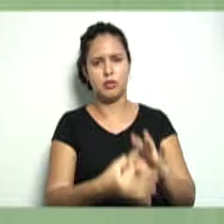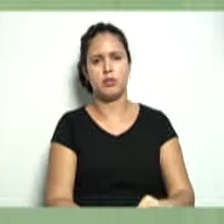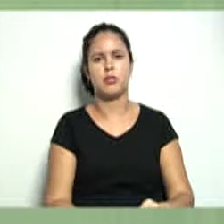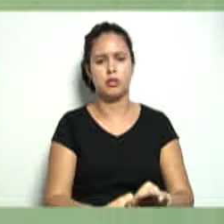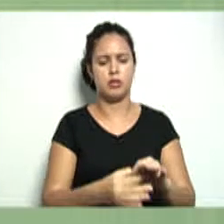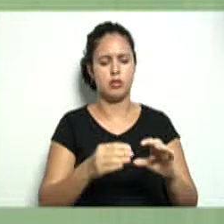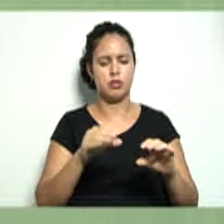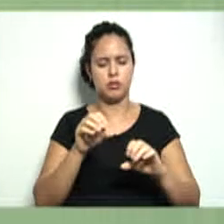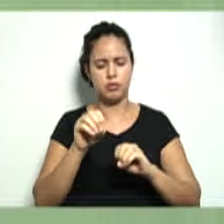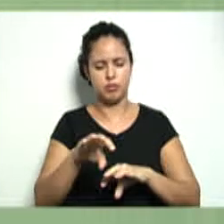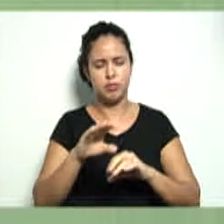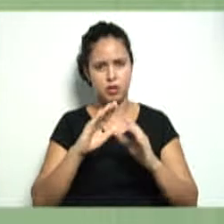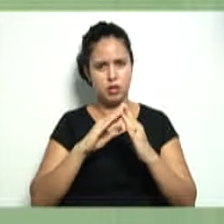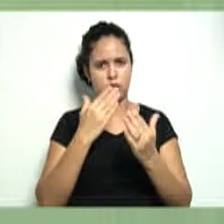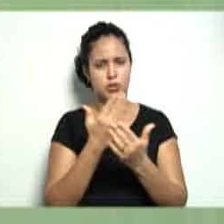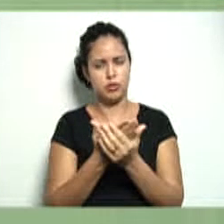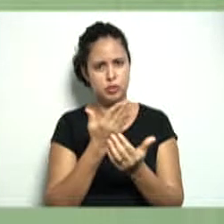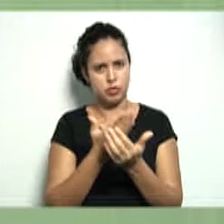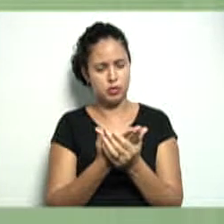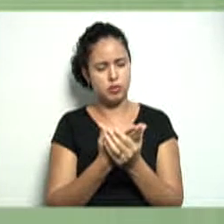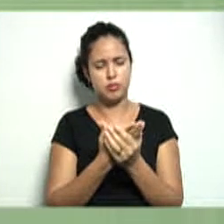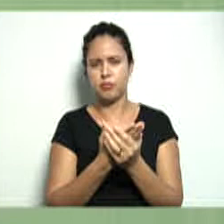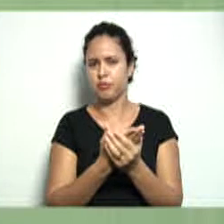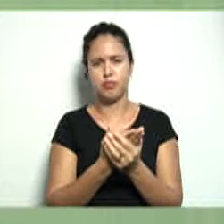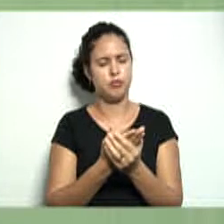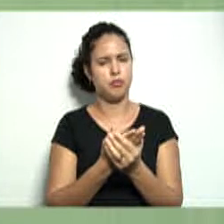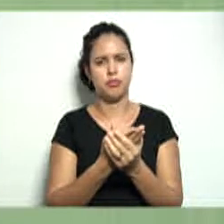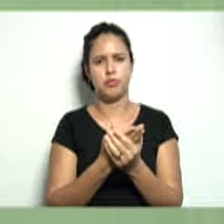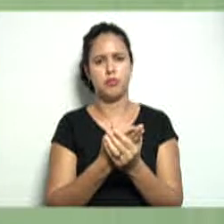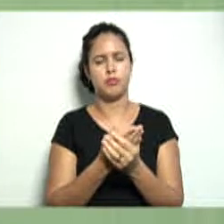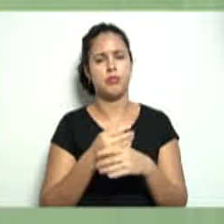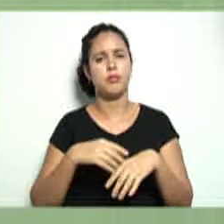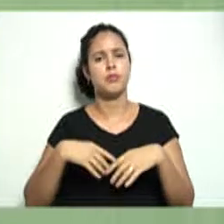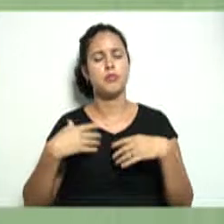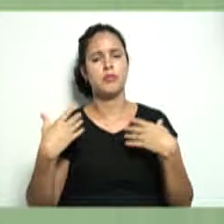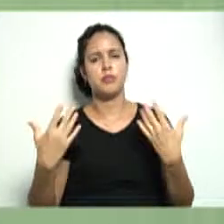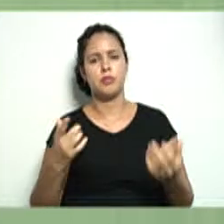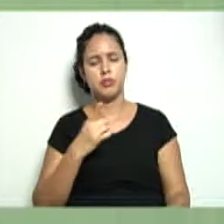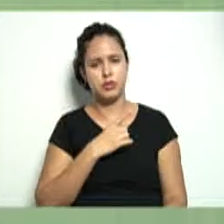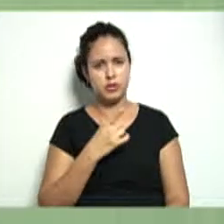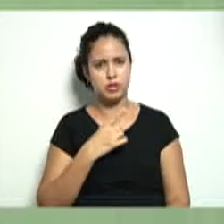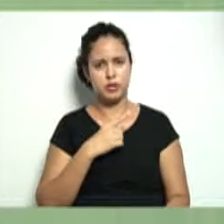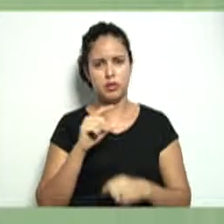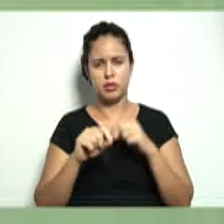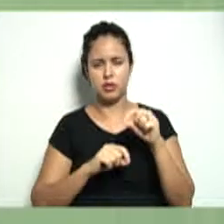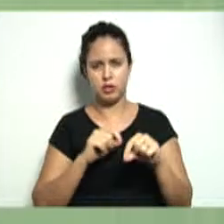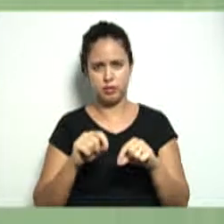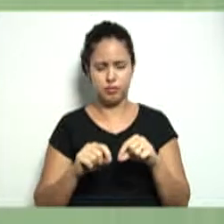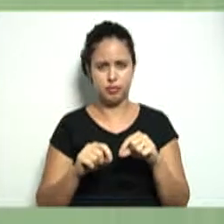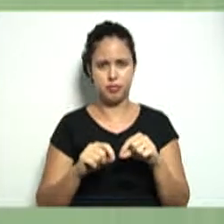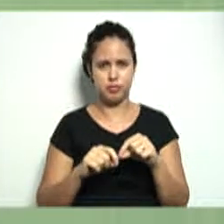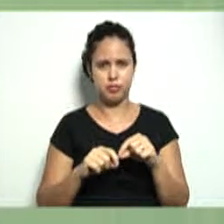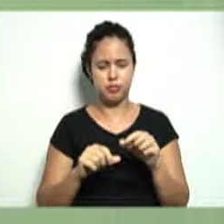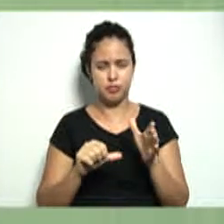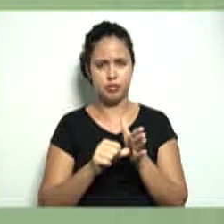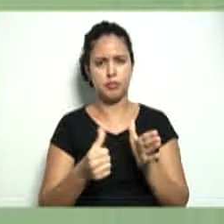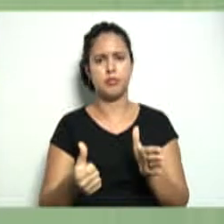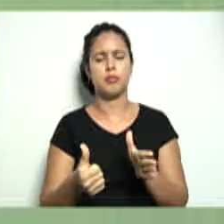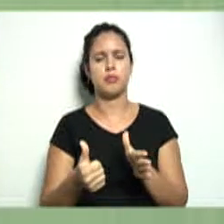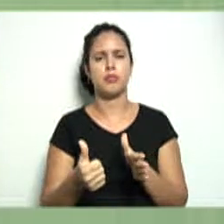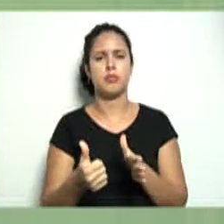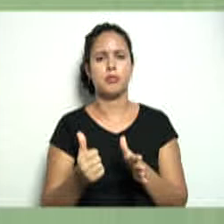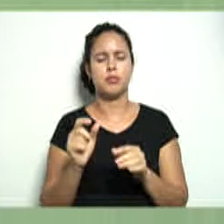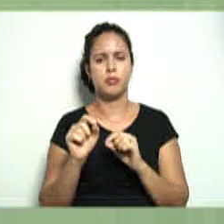à escola nesse conteúdo. Então, temos aqui que a primeira